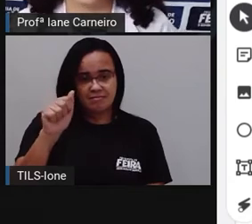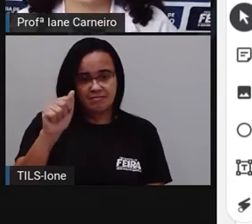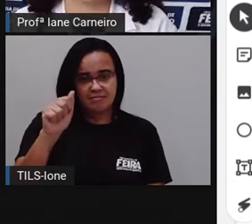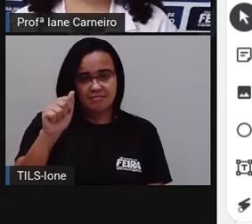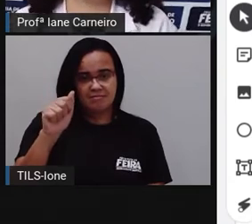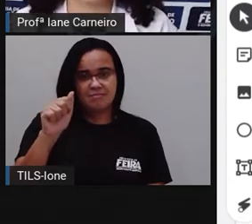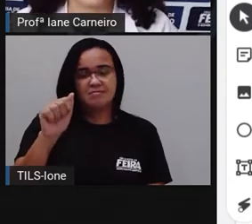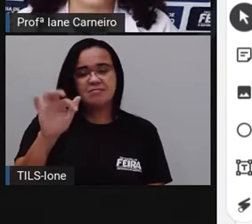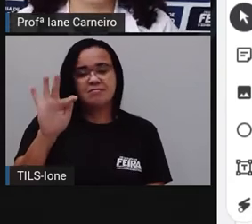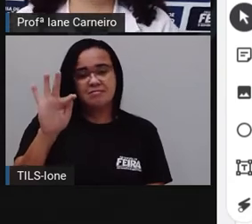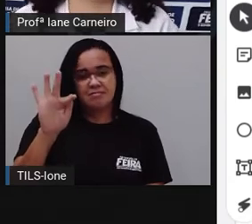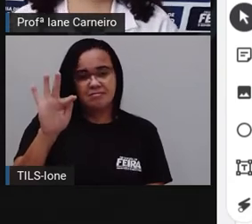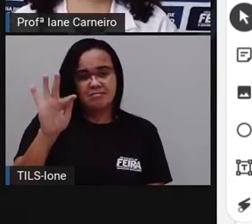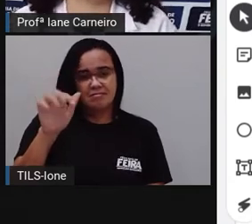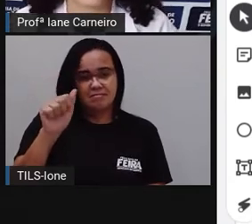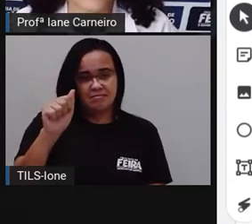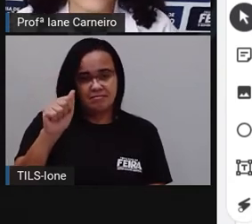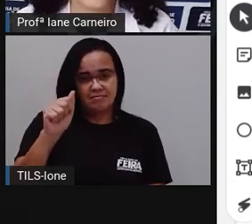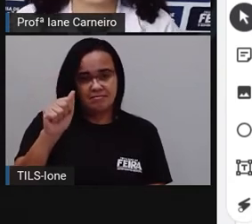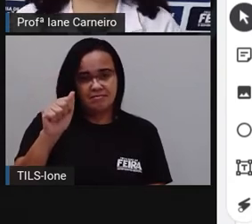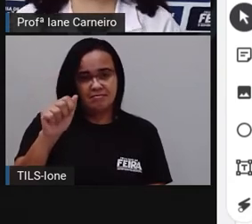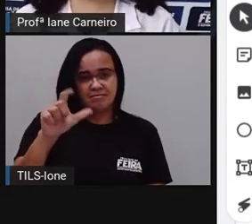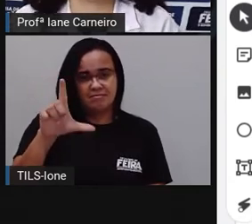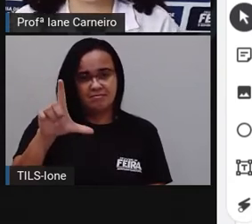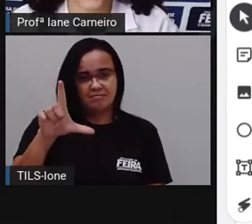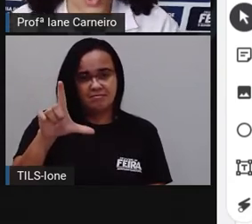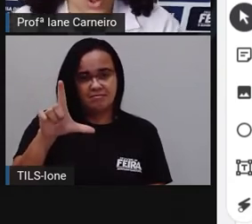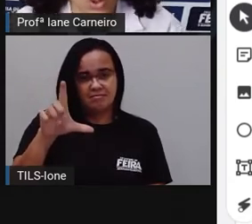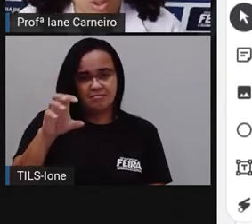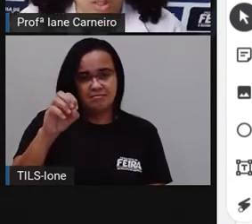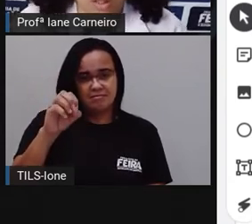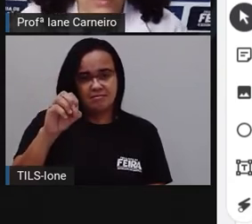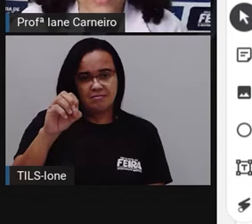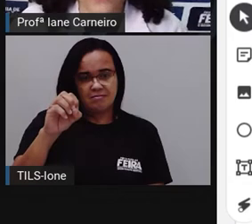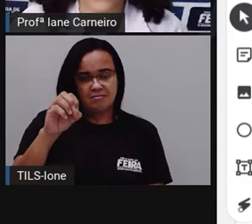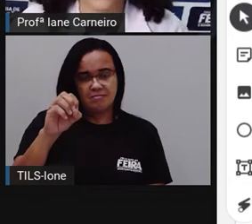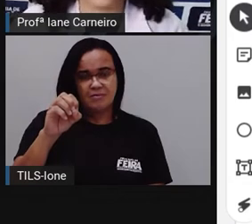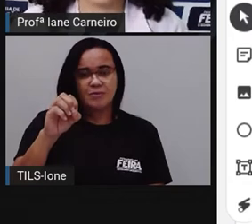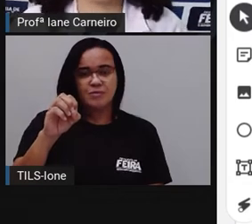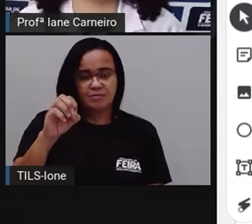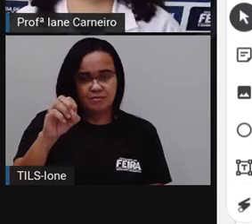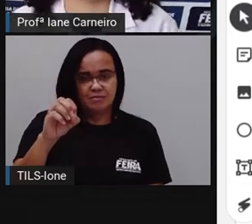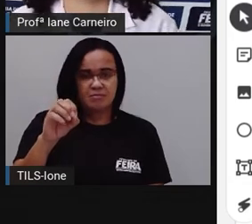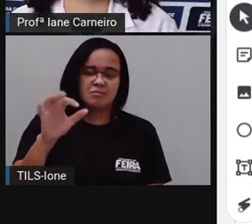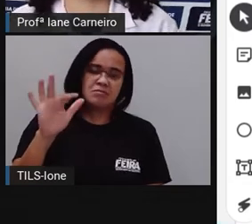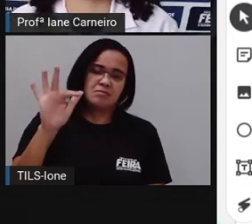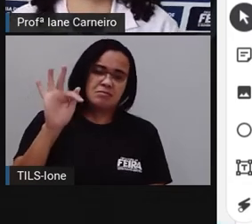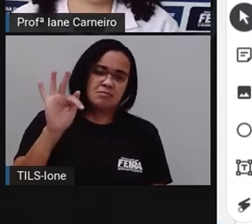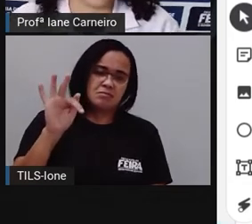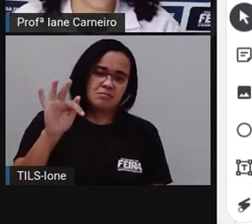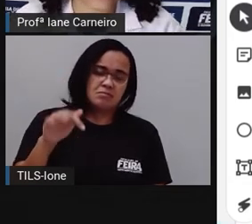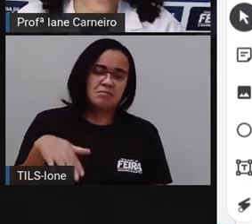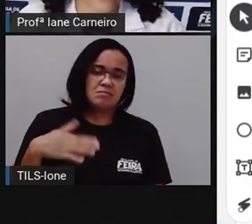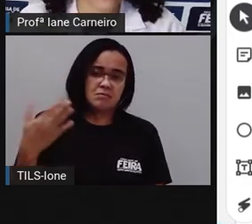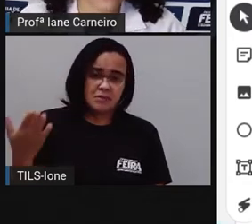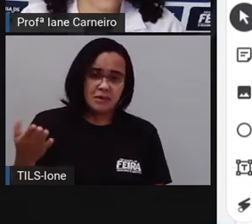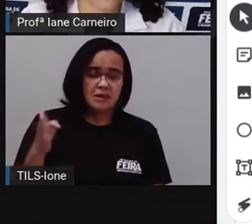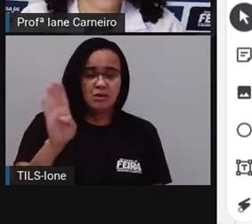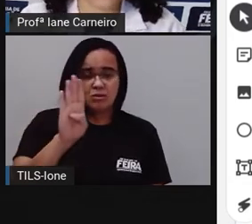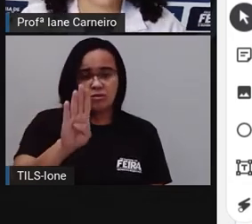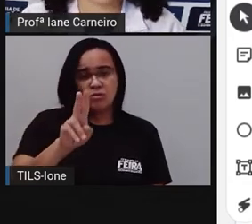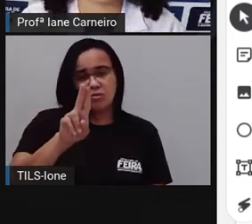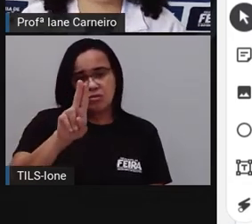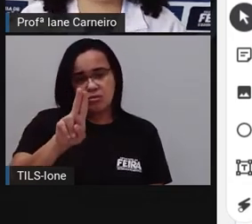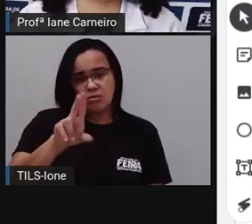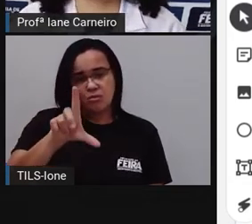o a. Bu, fá, ló, ó, o lê e o ó. Tá certo?